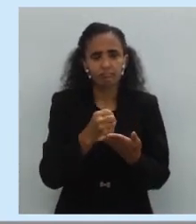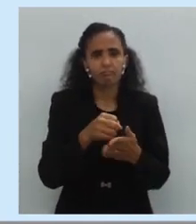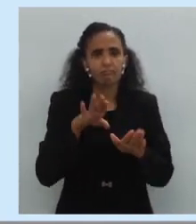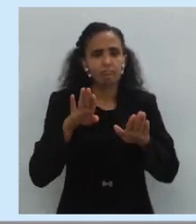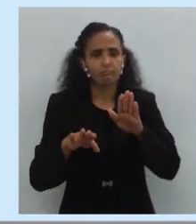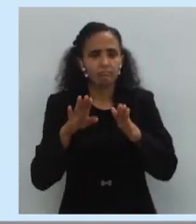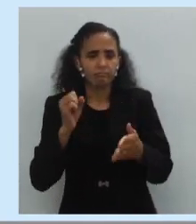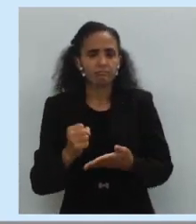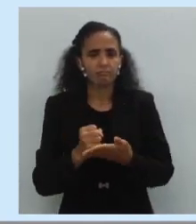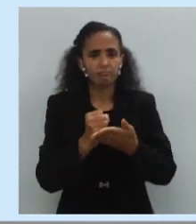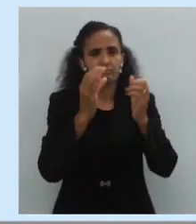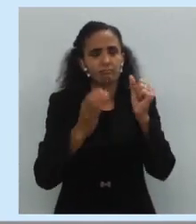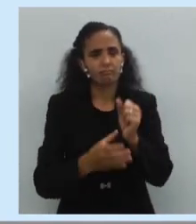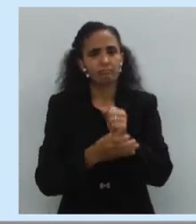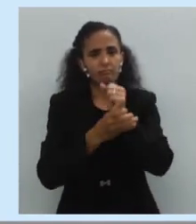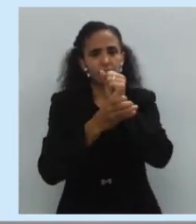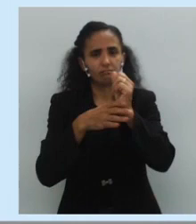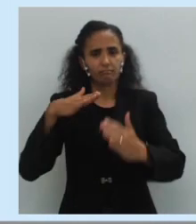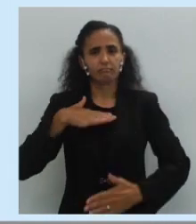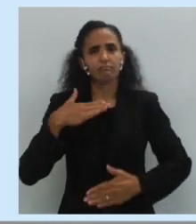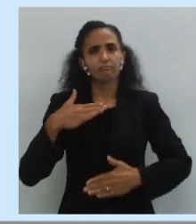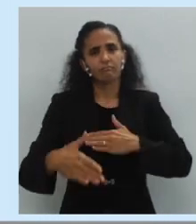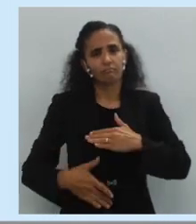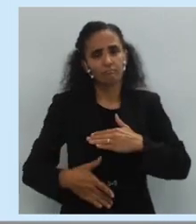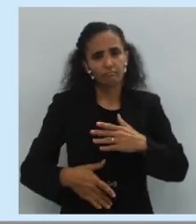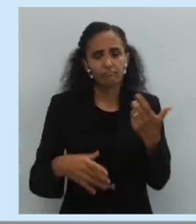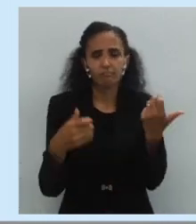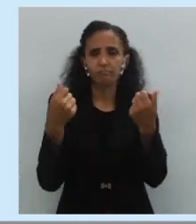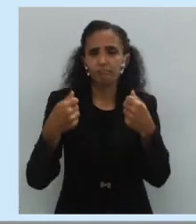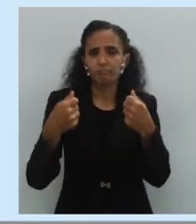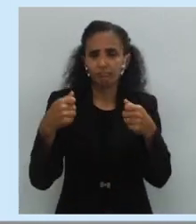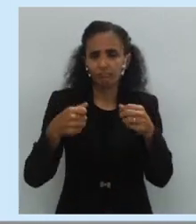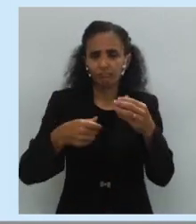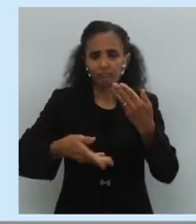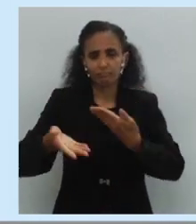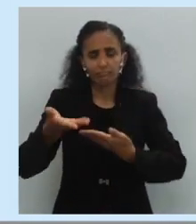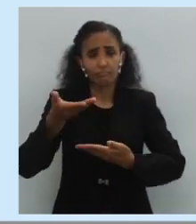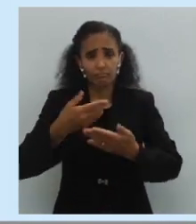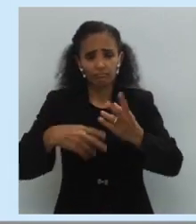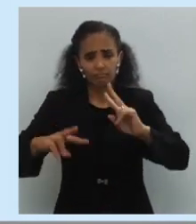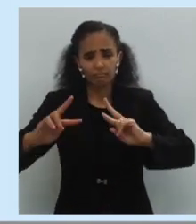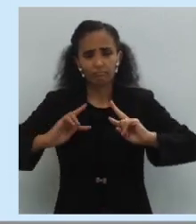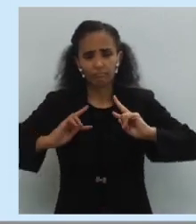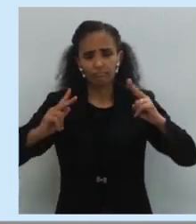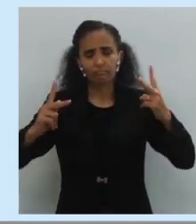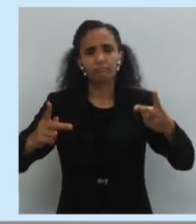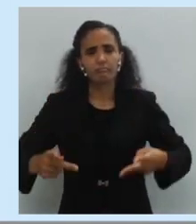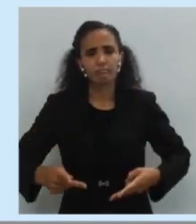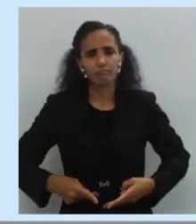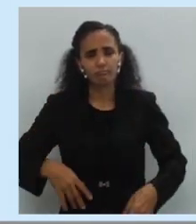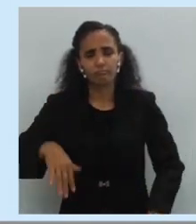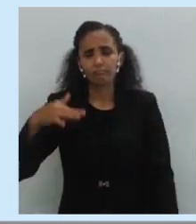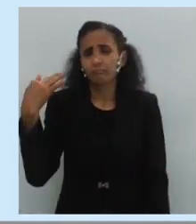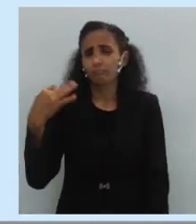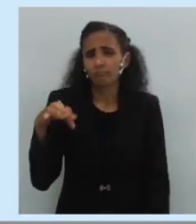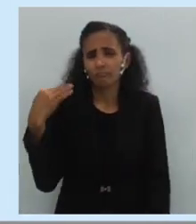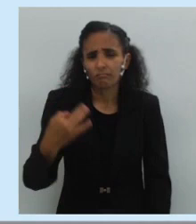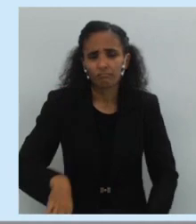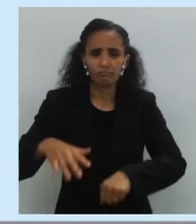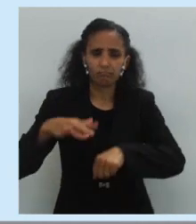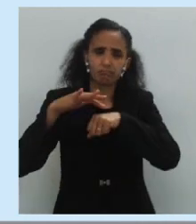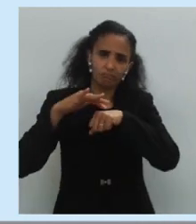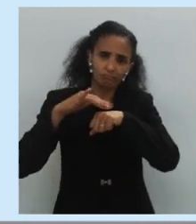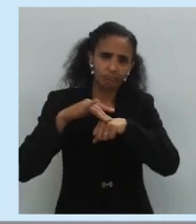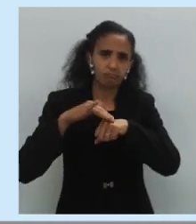vão ajudar a defender o corpo contra as células estranhas do organismo que